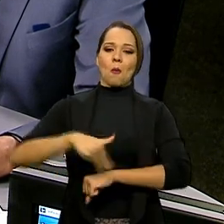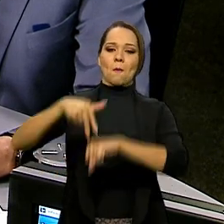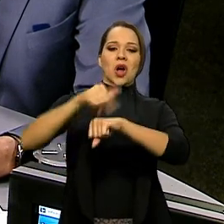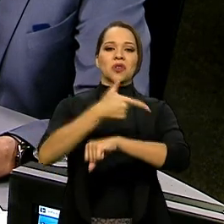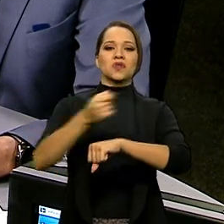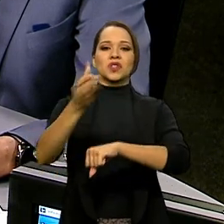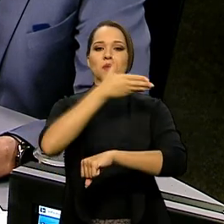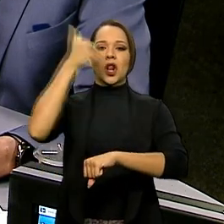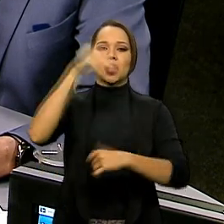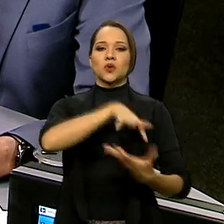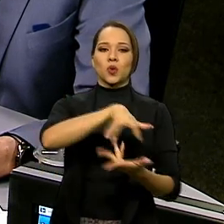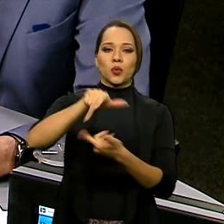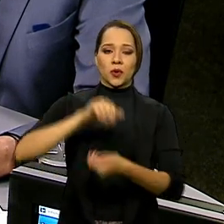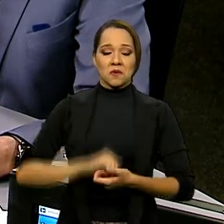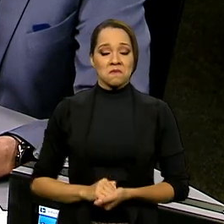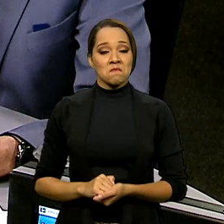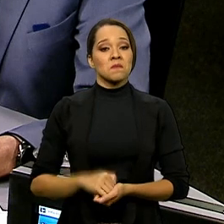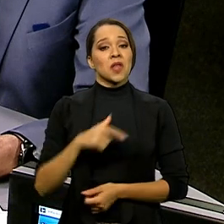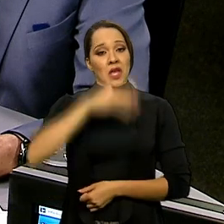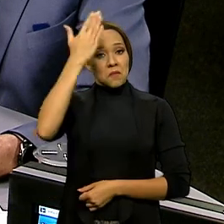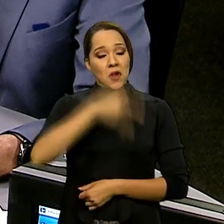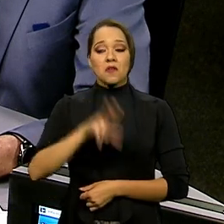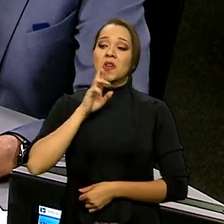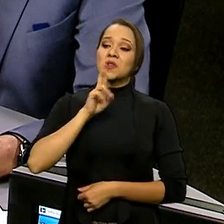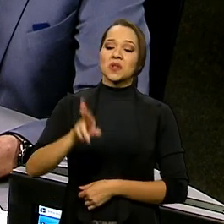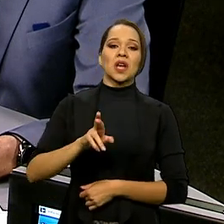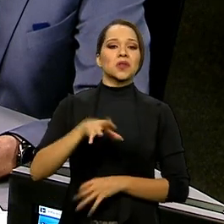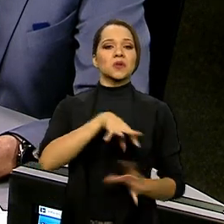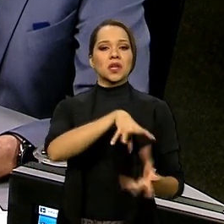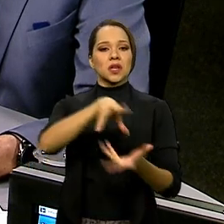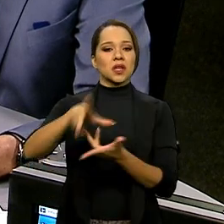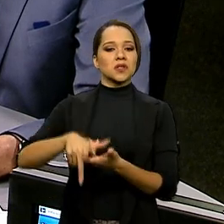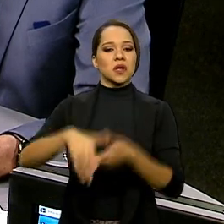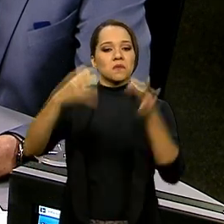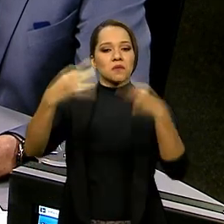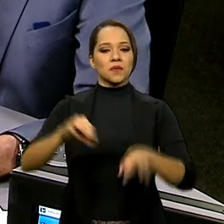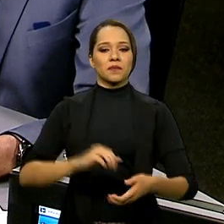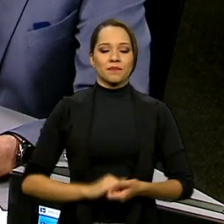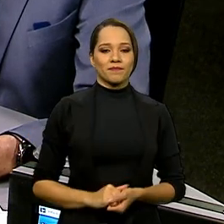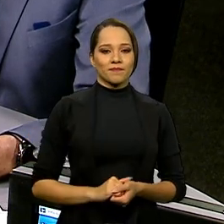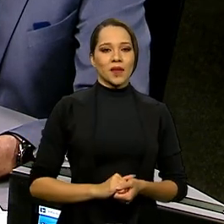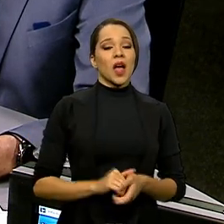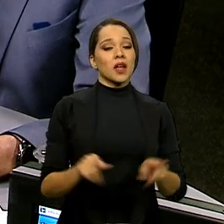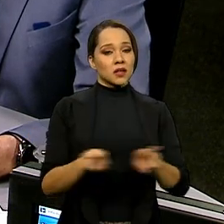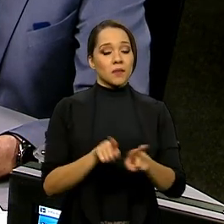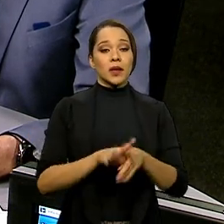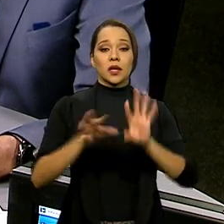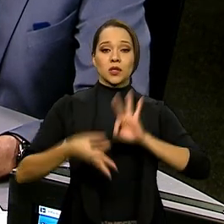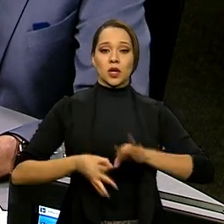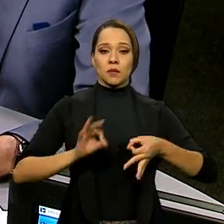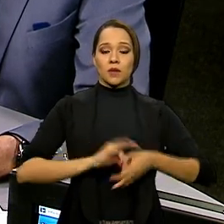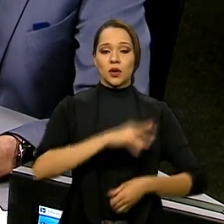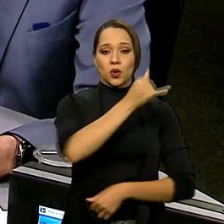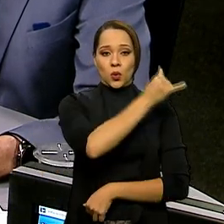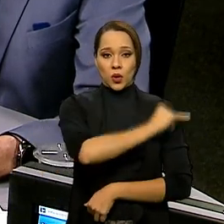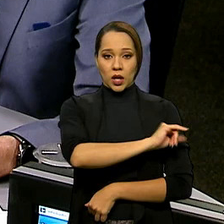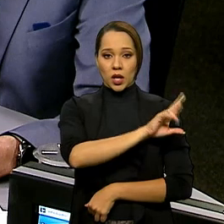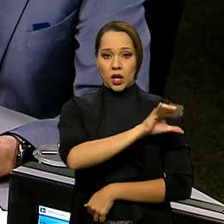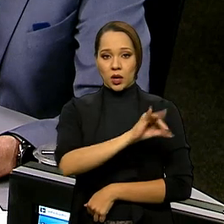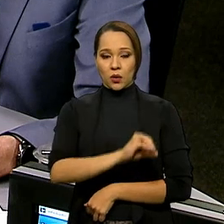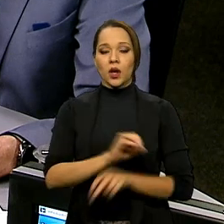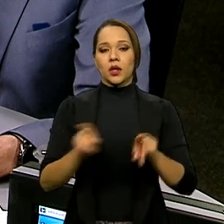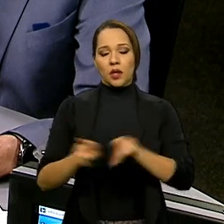os 20 melhores do mundo e comprovam resultados internacionais consistentes. No ciclo entre as Olimpíadas do Rio de Janeiro e